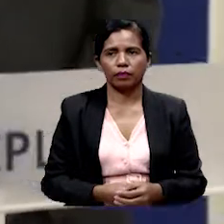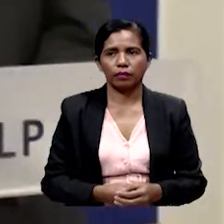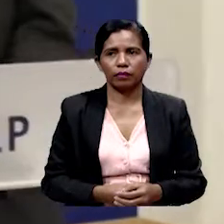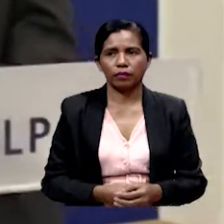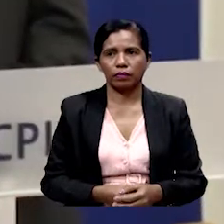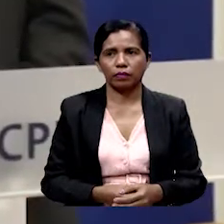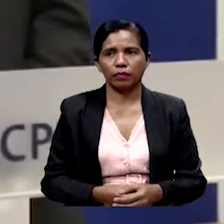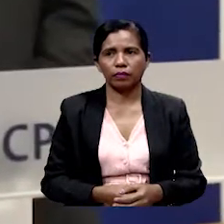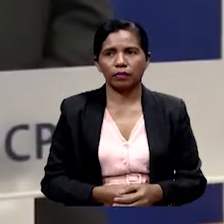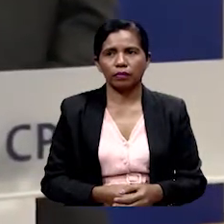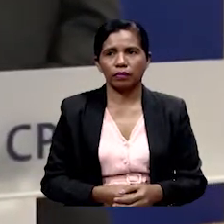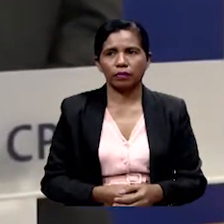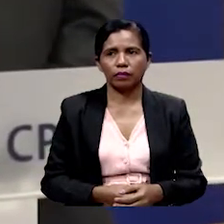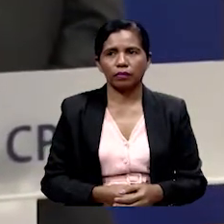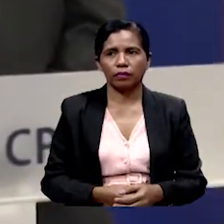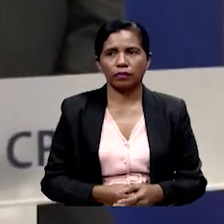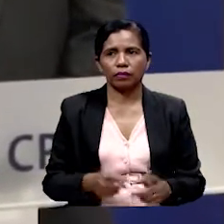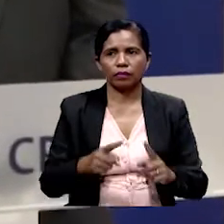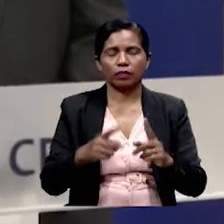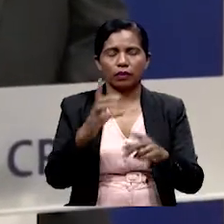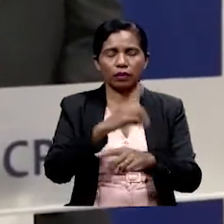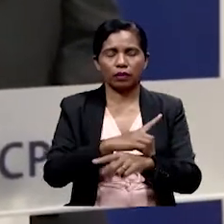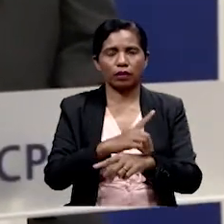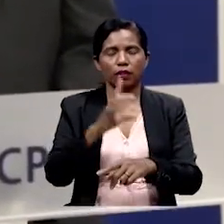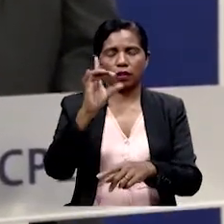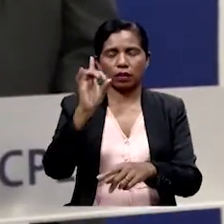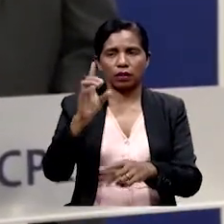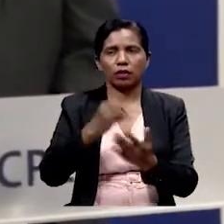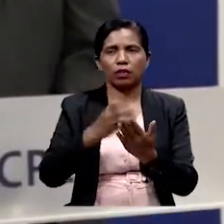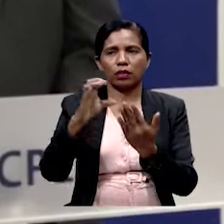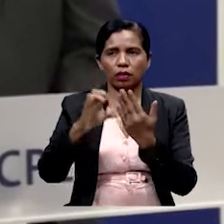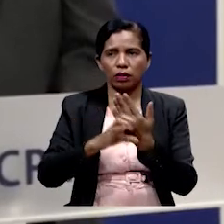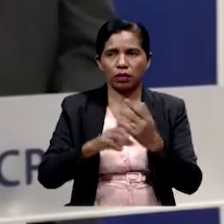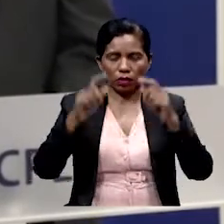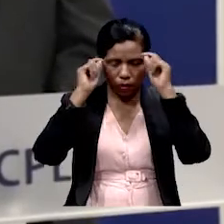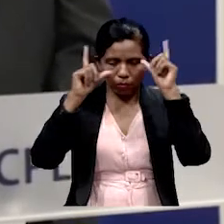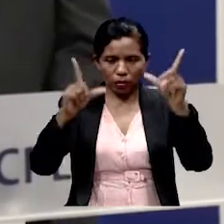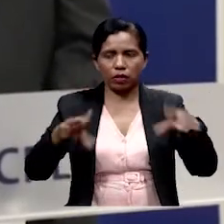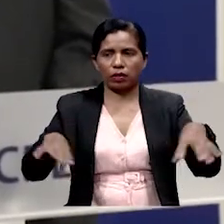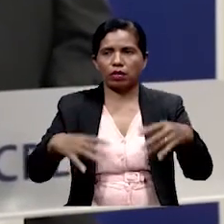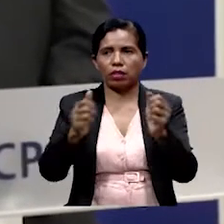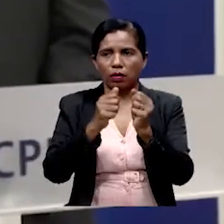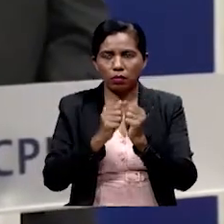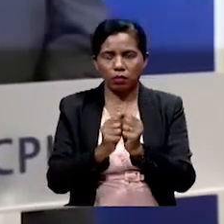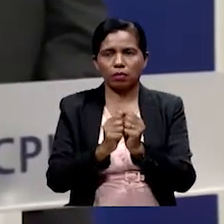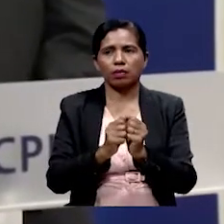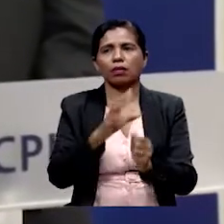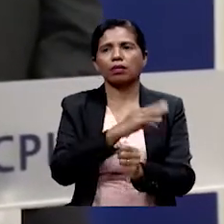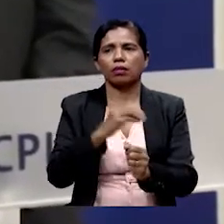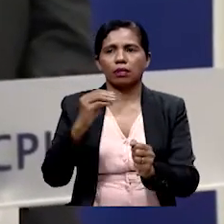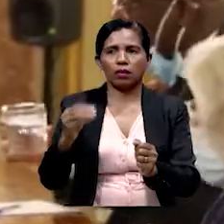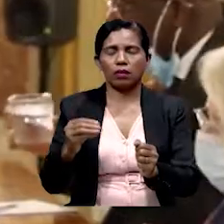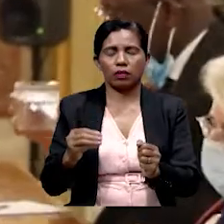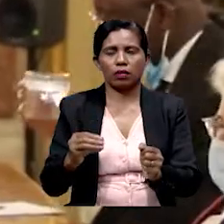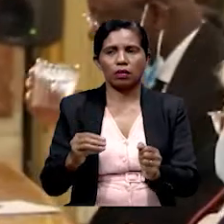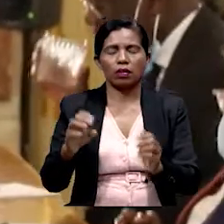dia a todos. Hoje, dia 17 de junho de 2022, Timor-Leste depositou, junto do secretário